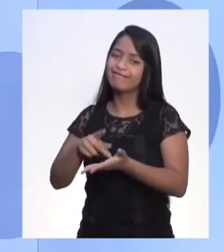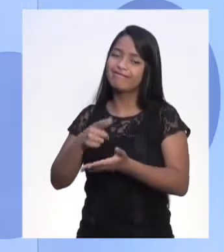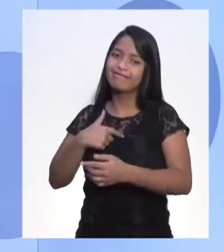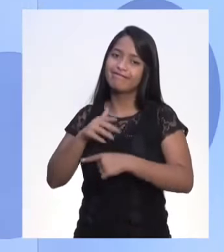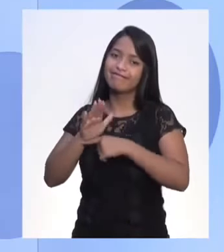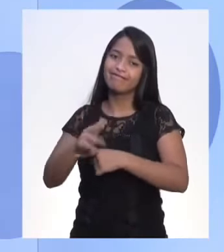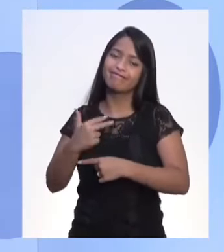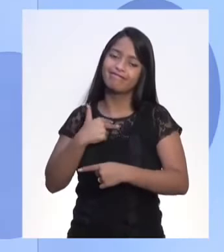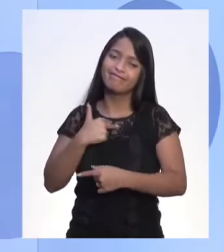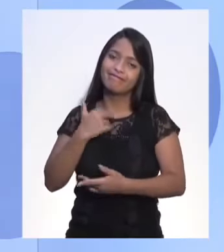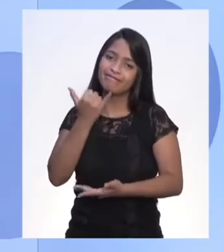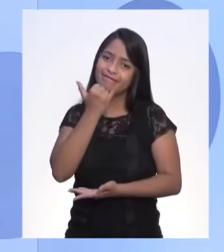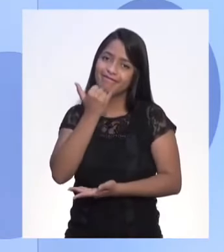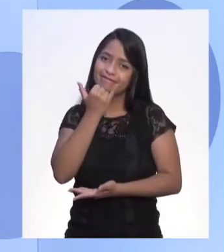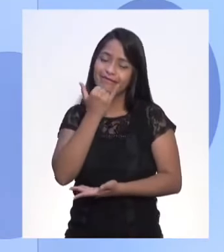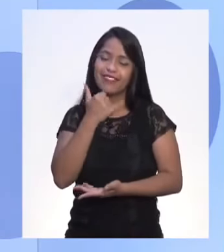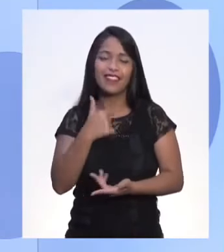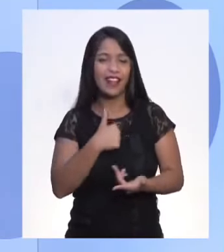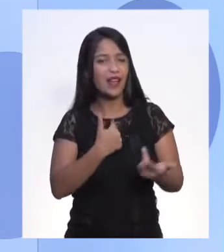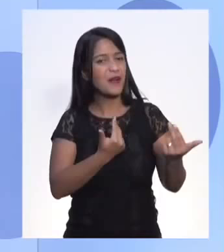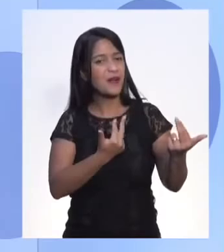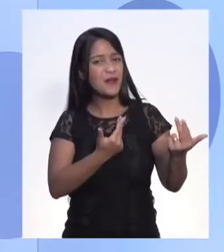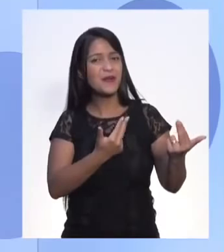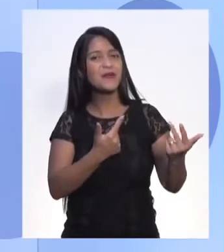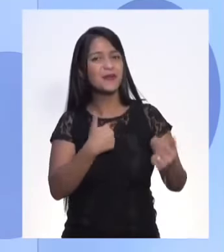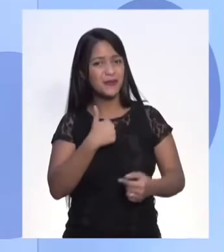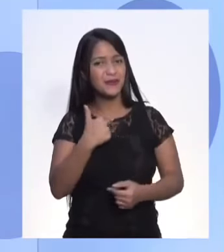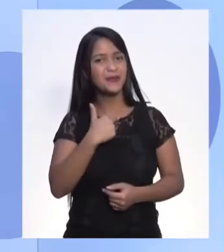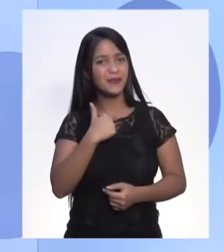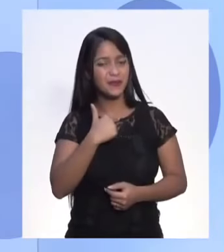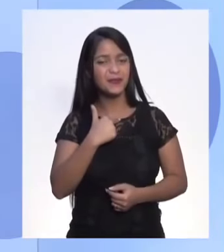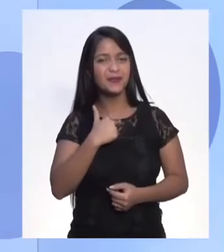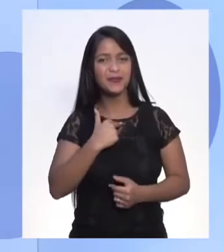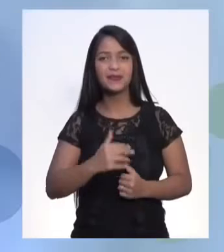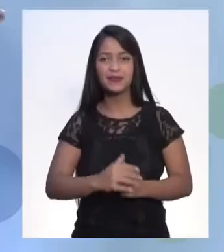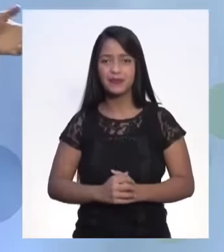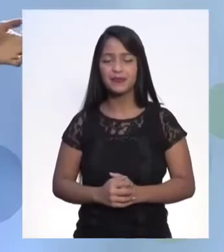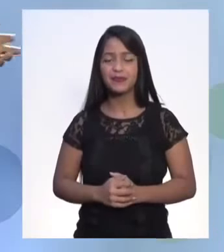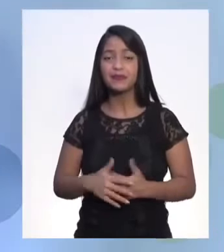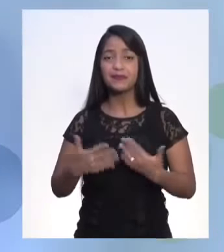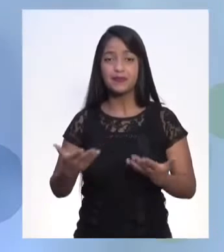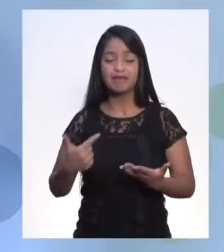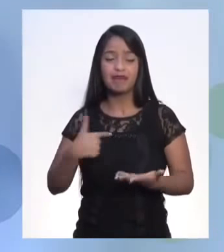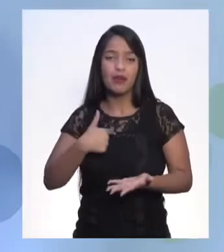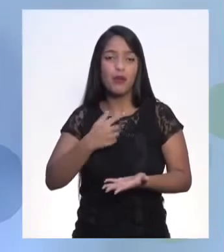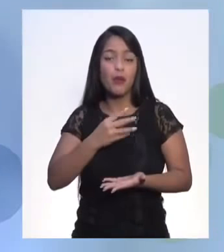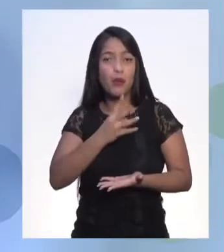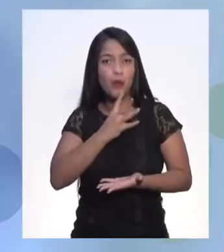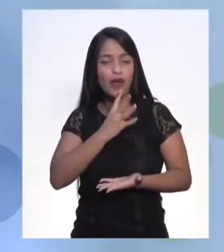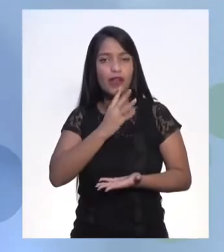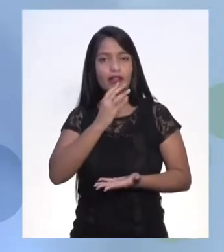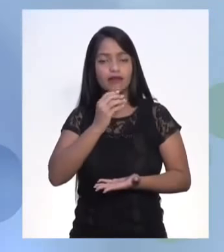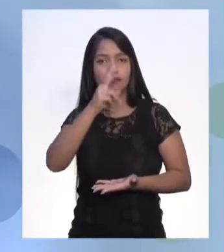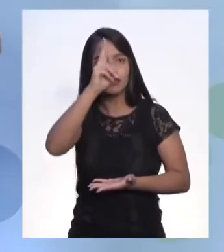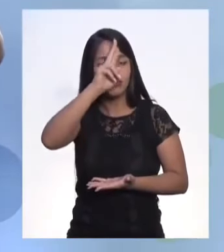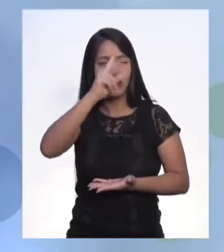ajudar nessa parte em eu tenho entendeu Desculpa mesmo o pouco conhecimento de história que eu tenho é a